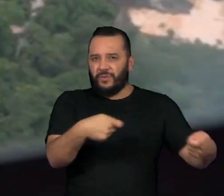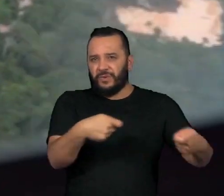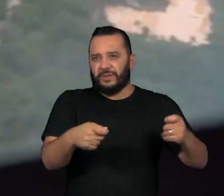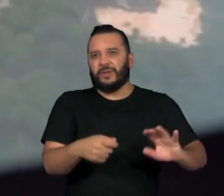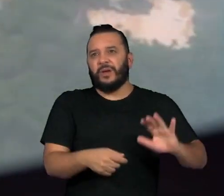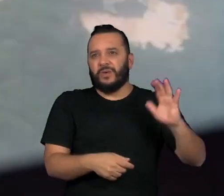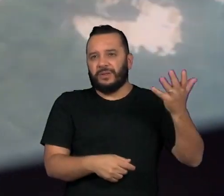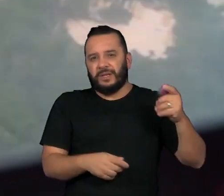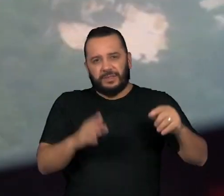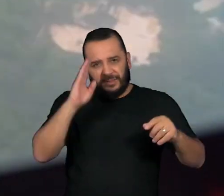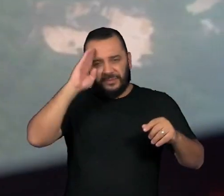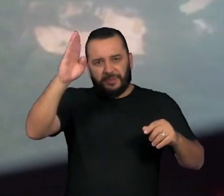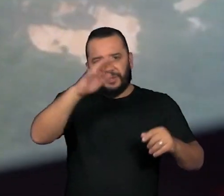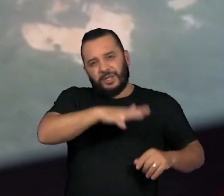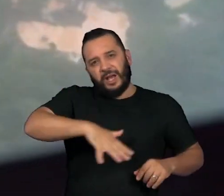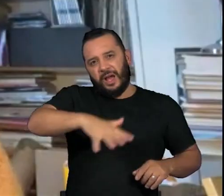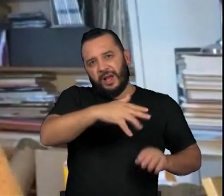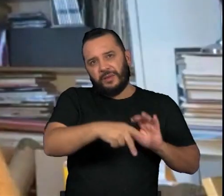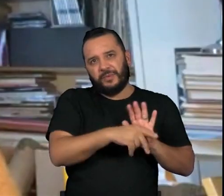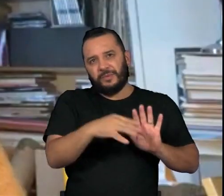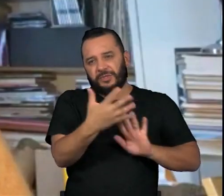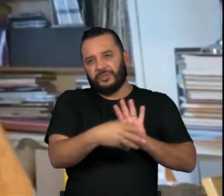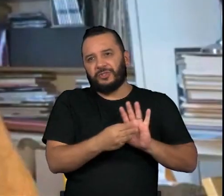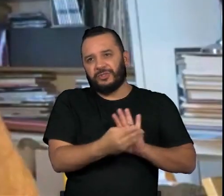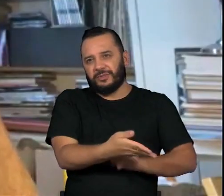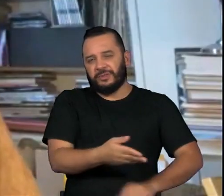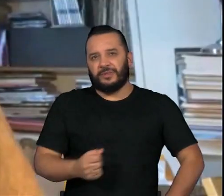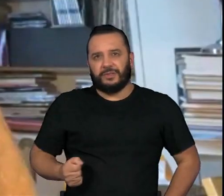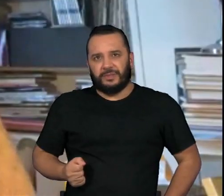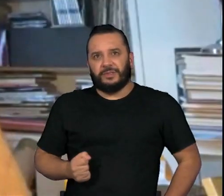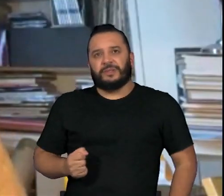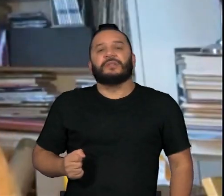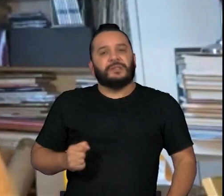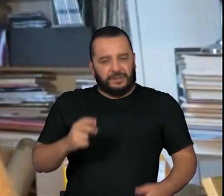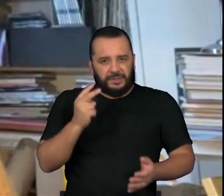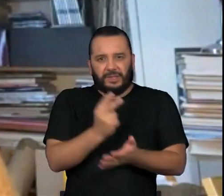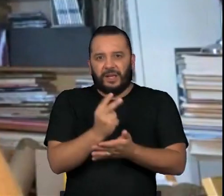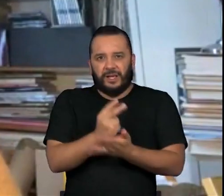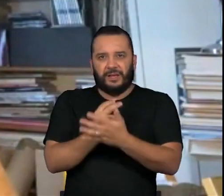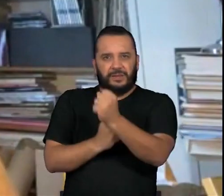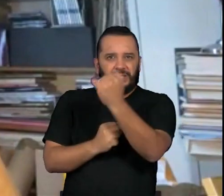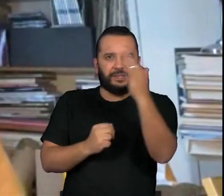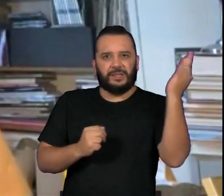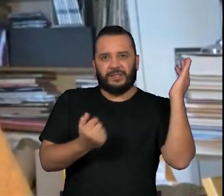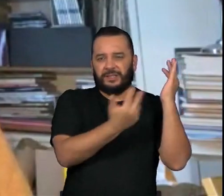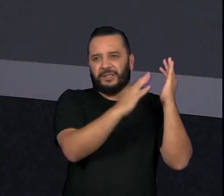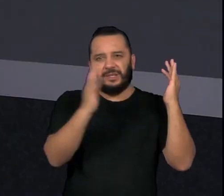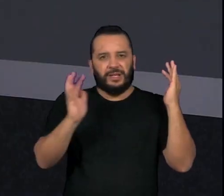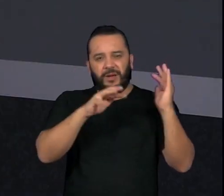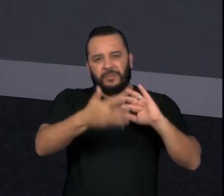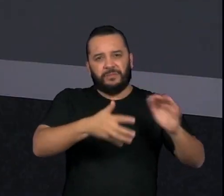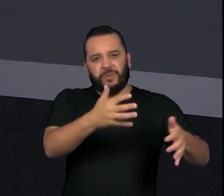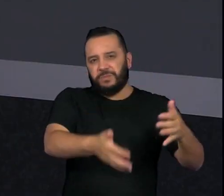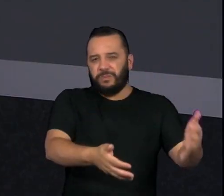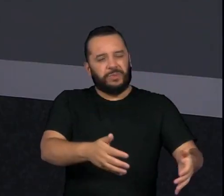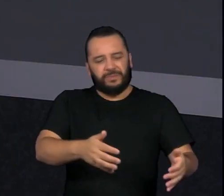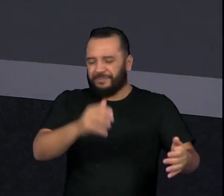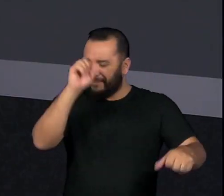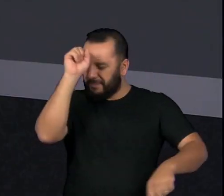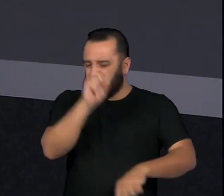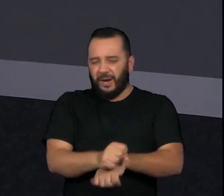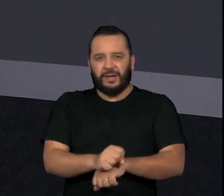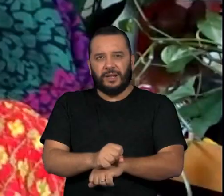acontecendo, principalmente nos territórios indígenas, né? Que essa crescente no desmatamento, ela tem que parar. Quais são os seus